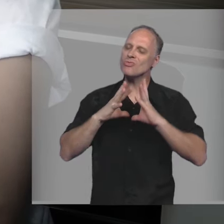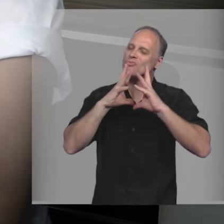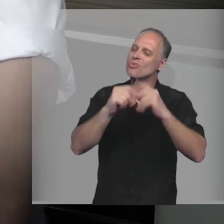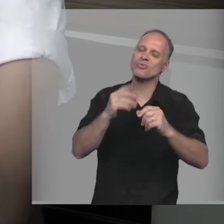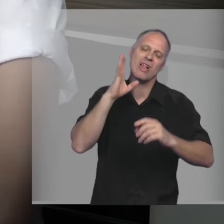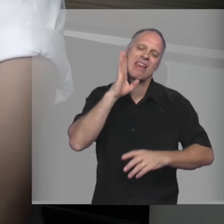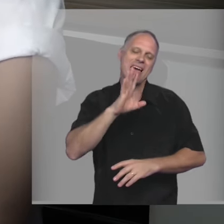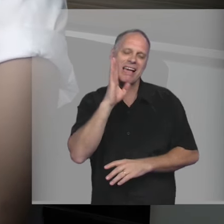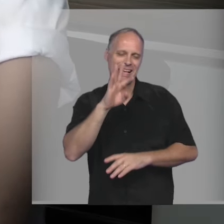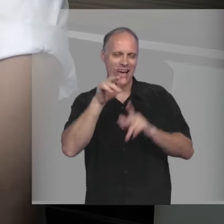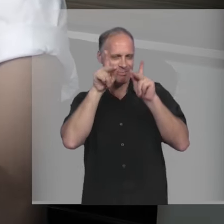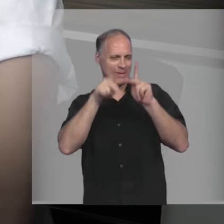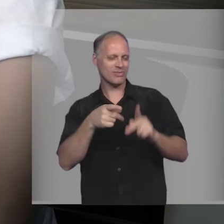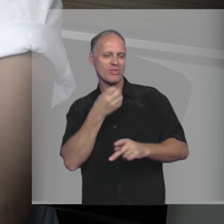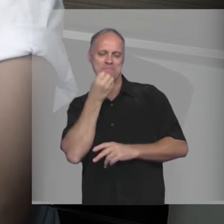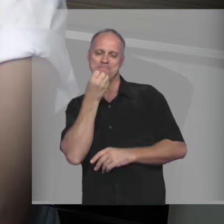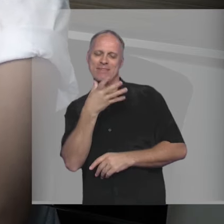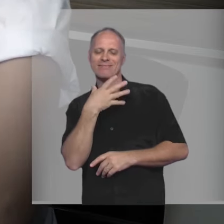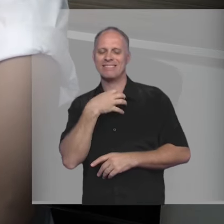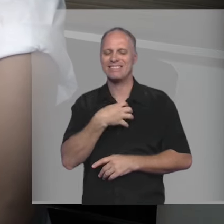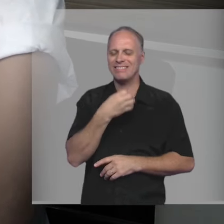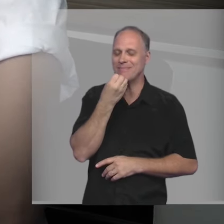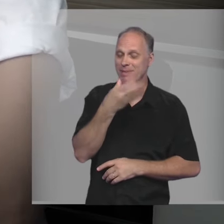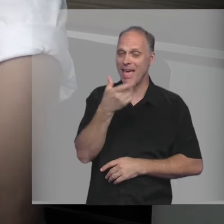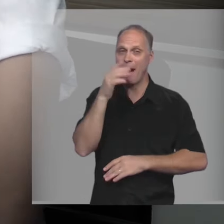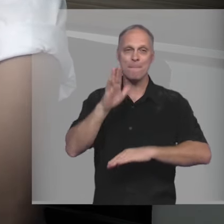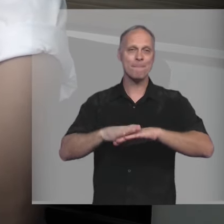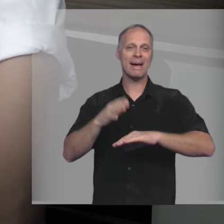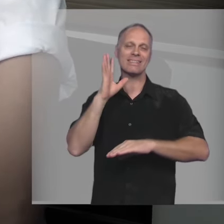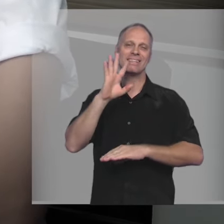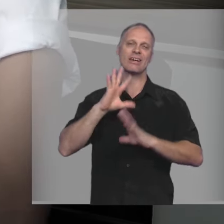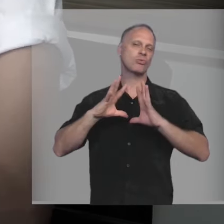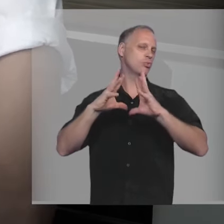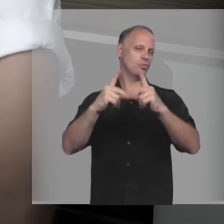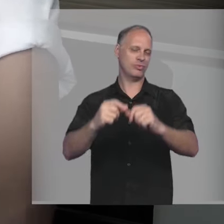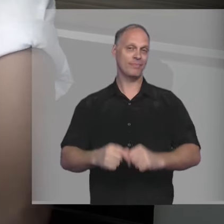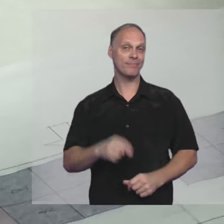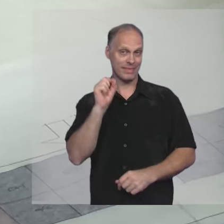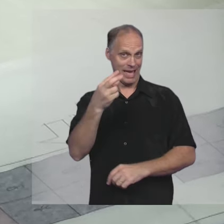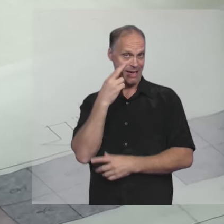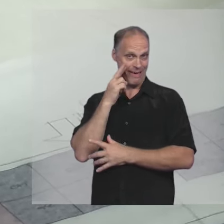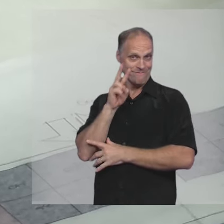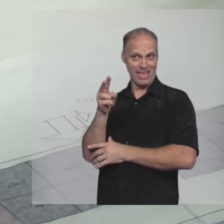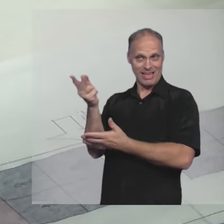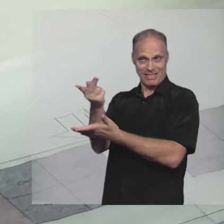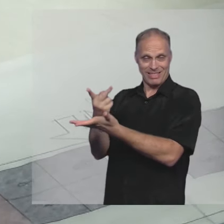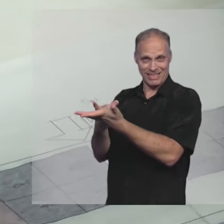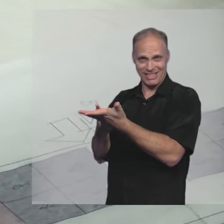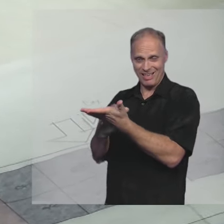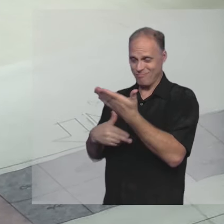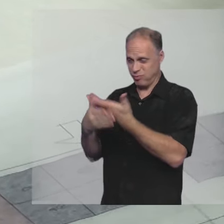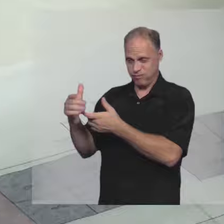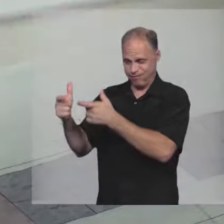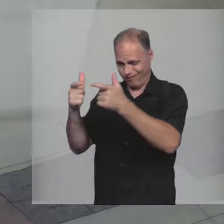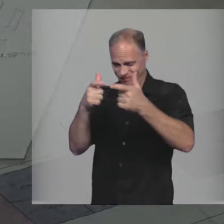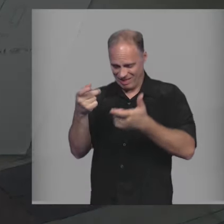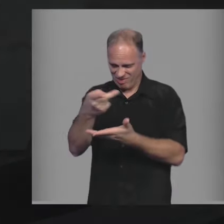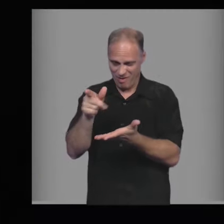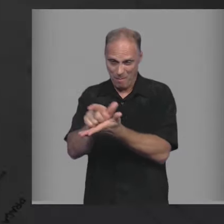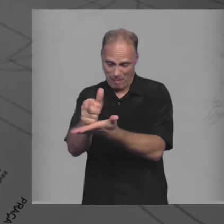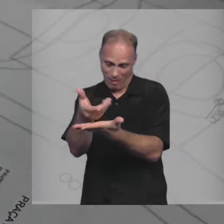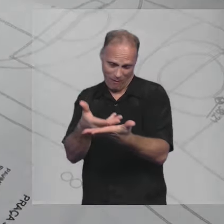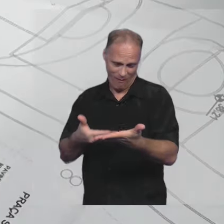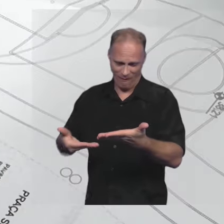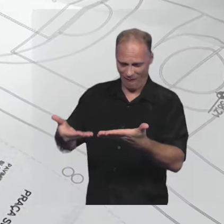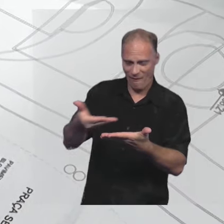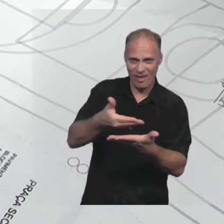gostei de tudo, ficou muito legal, as pessoas estão gostando. Isso eu acho que é o mais legal de tudo. Quem vê esses desenhos por todos os lados